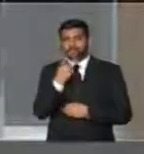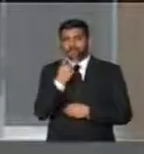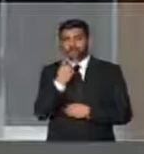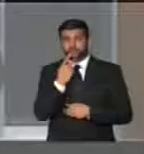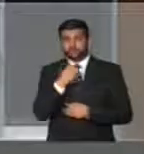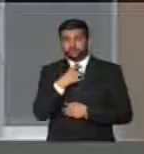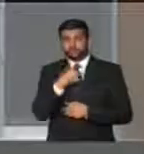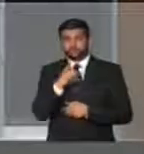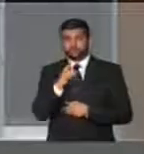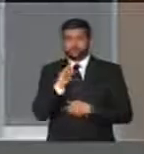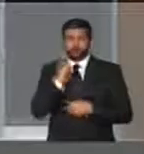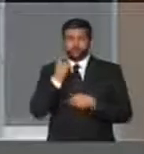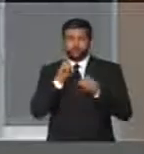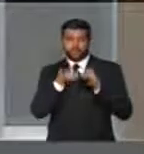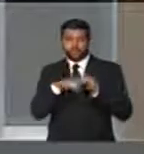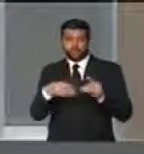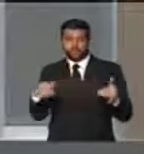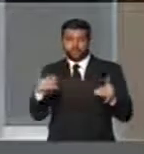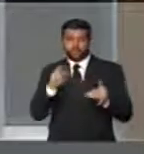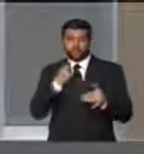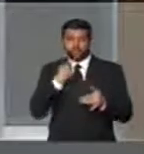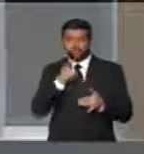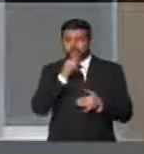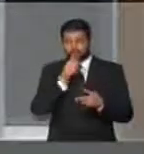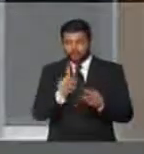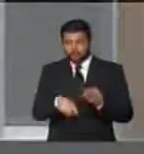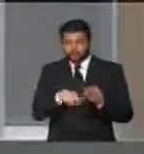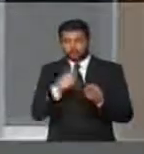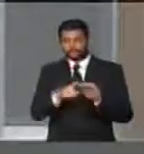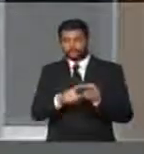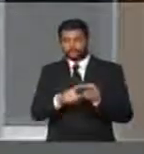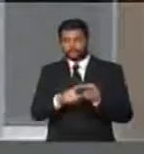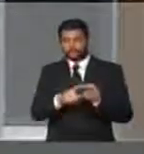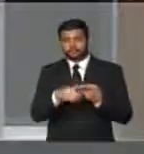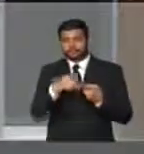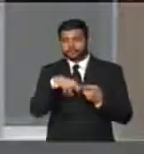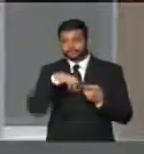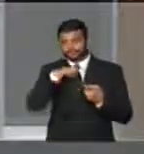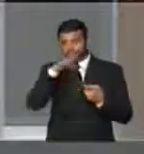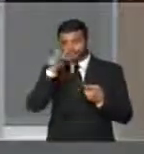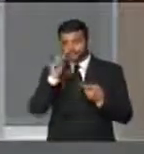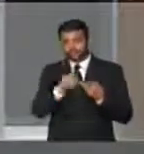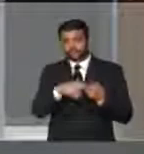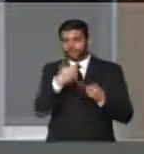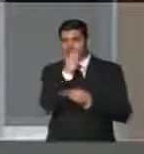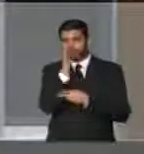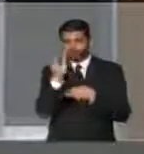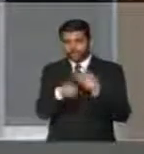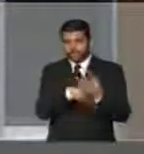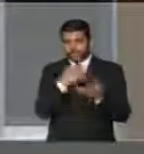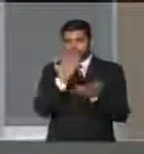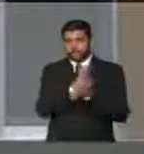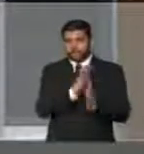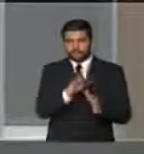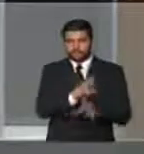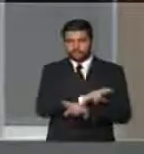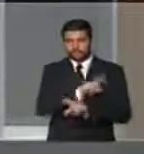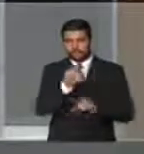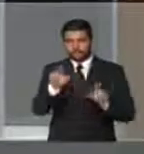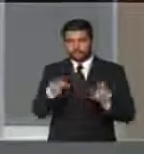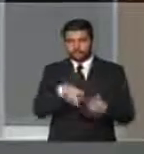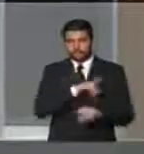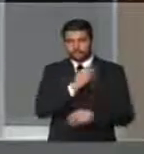de contaminação de água, de ar, de florestas, de